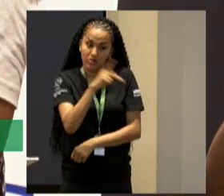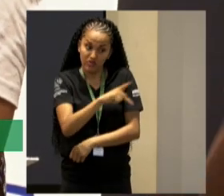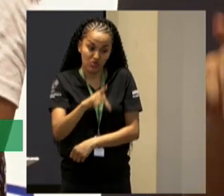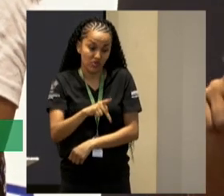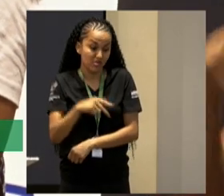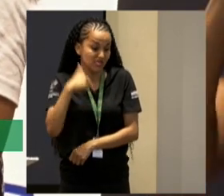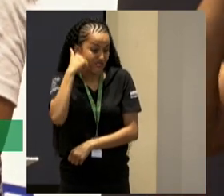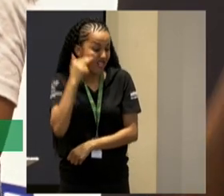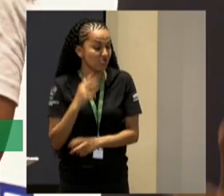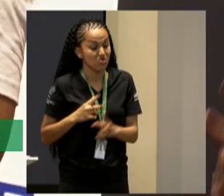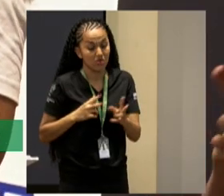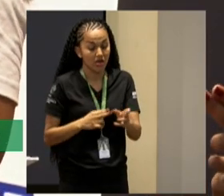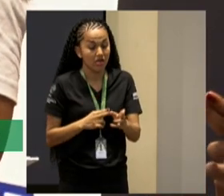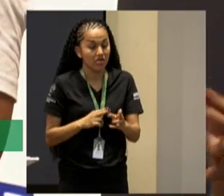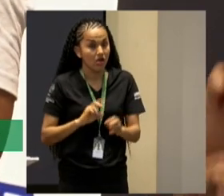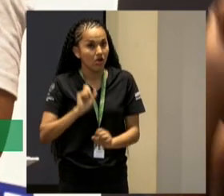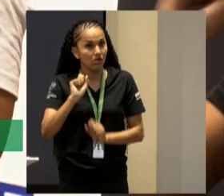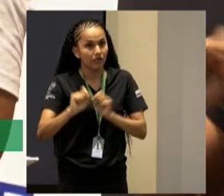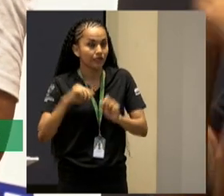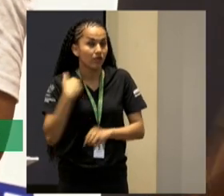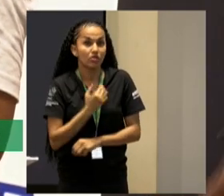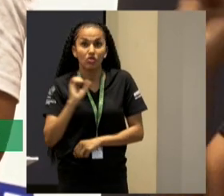E decidimos, então, fortalecer a